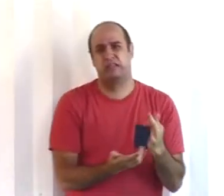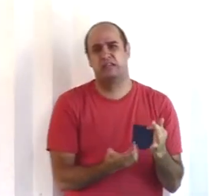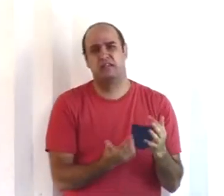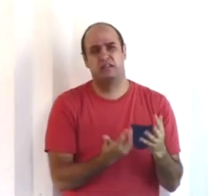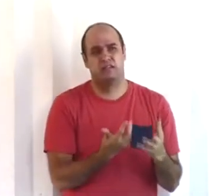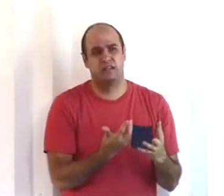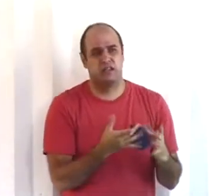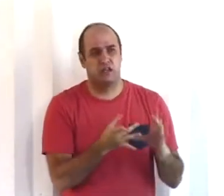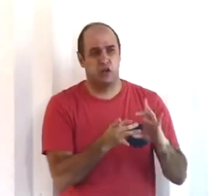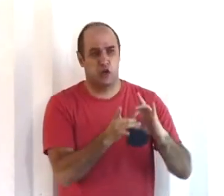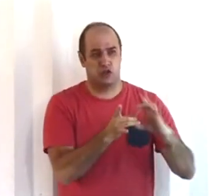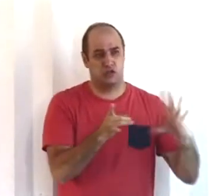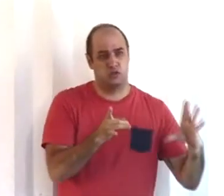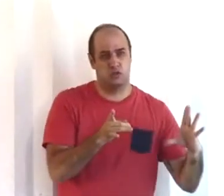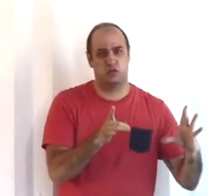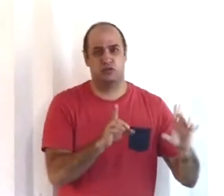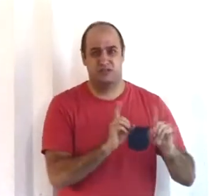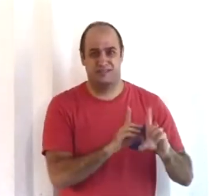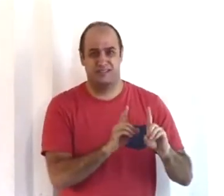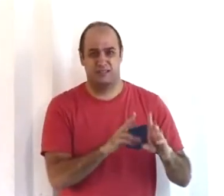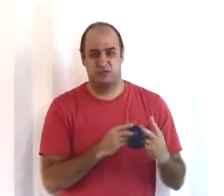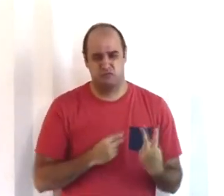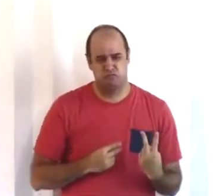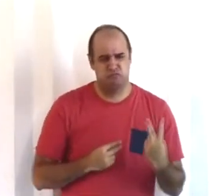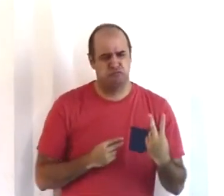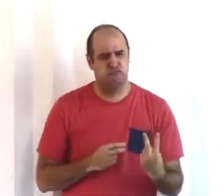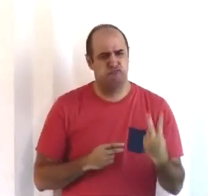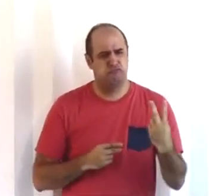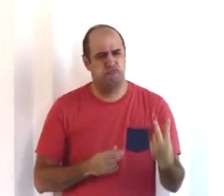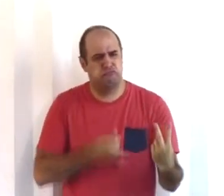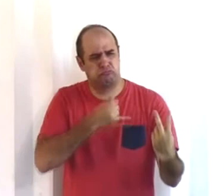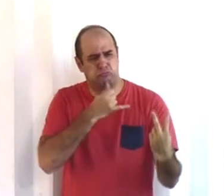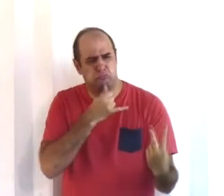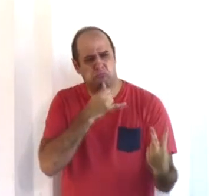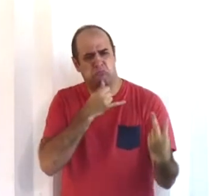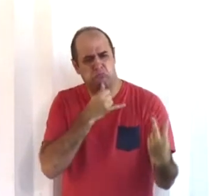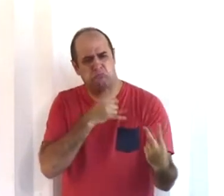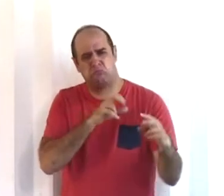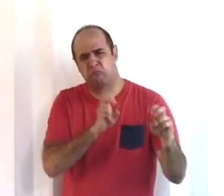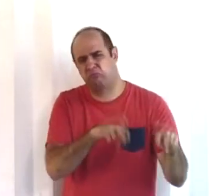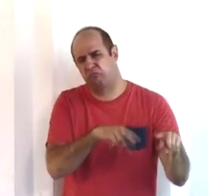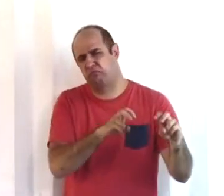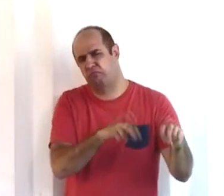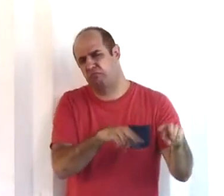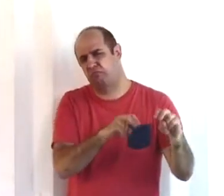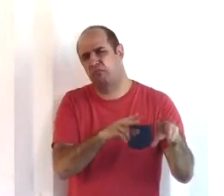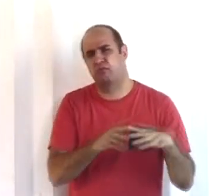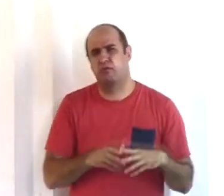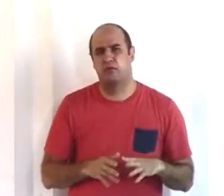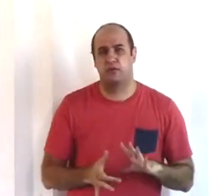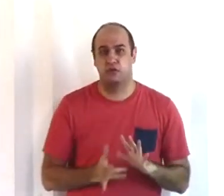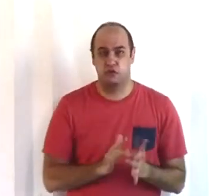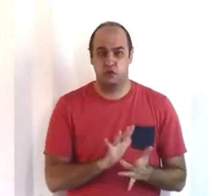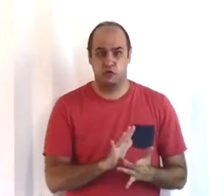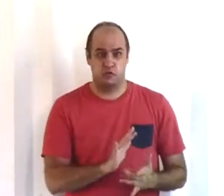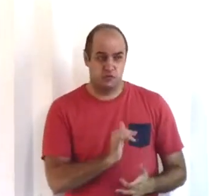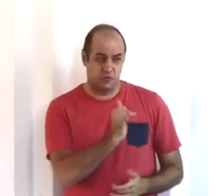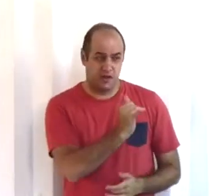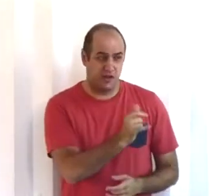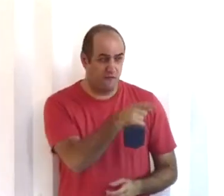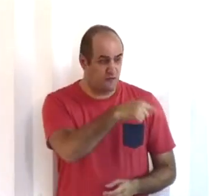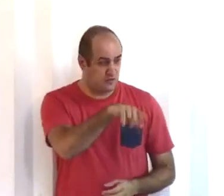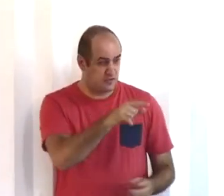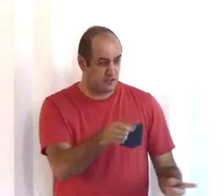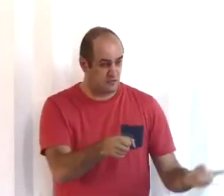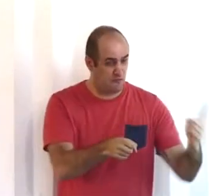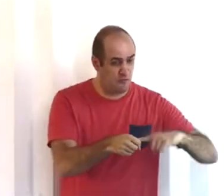dos discípulos, e eles só estavam tristes e abatidos andando para Emaús. Mas o Senhor Jesus diz: vocês têm que olhar para as